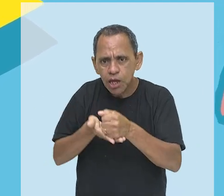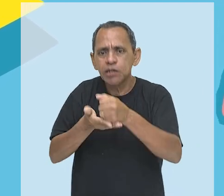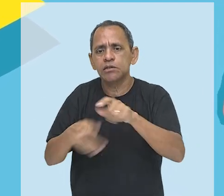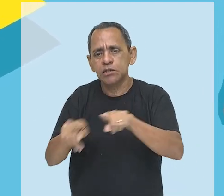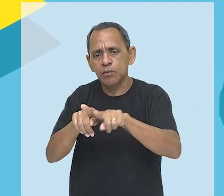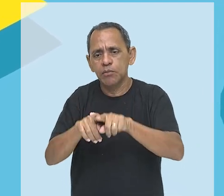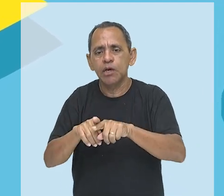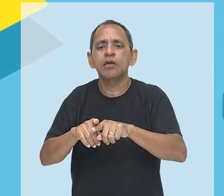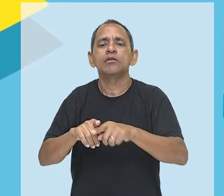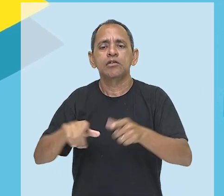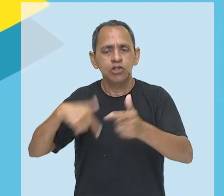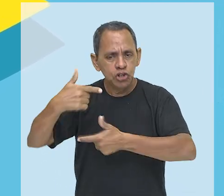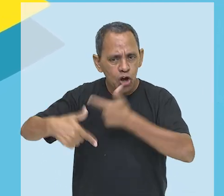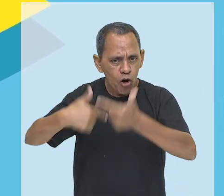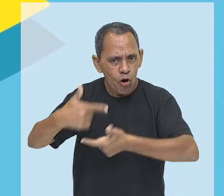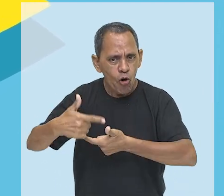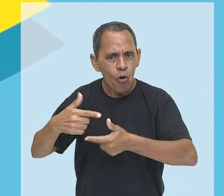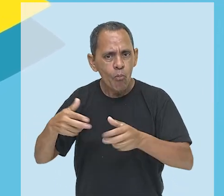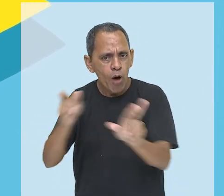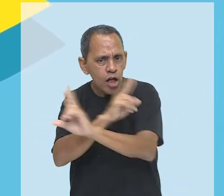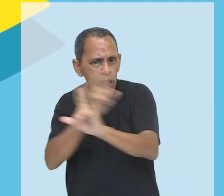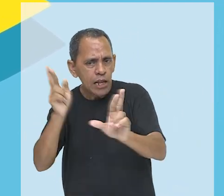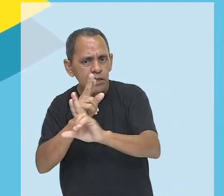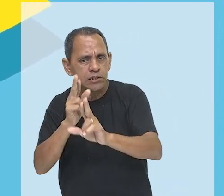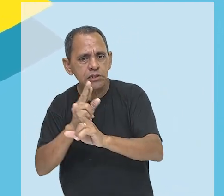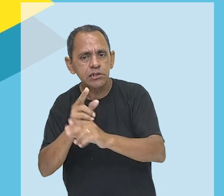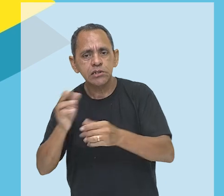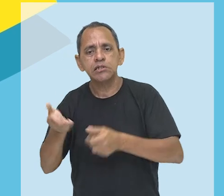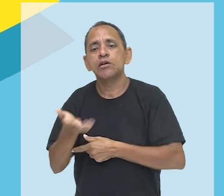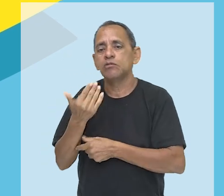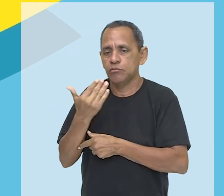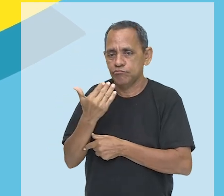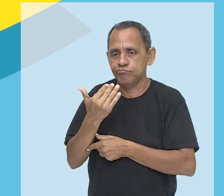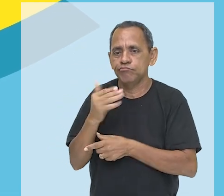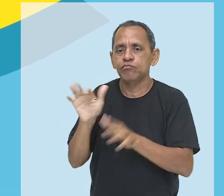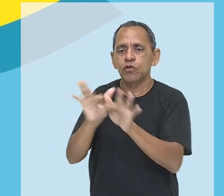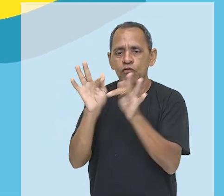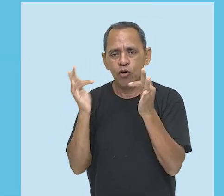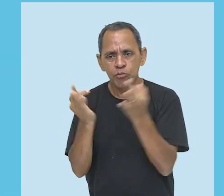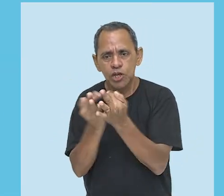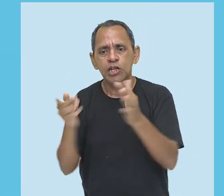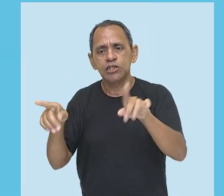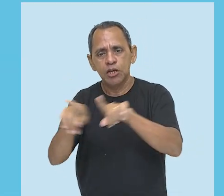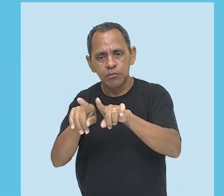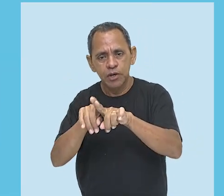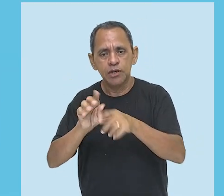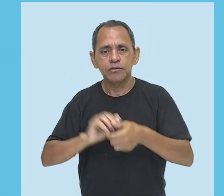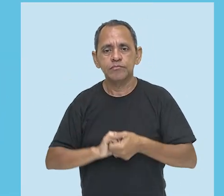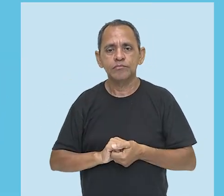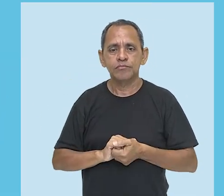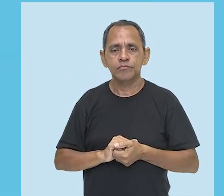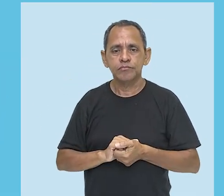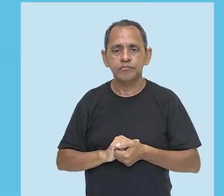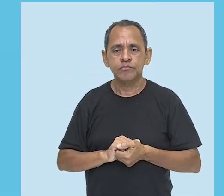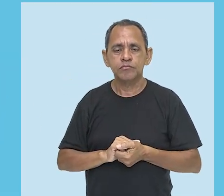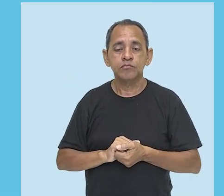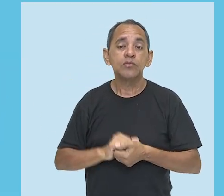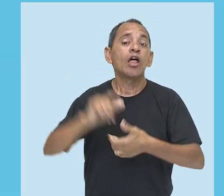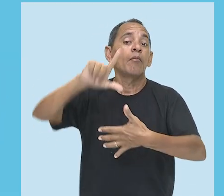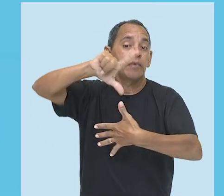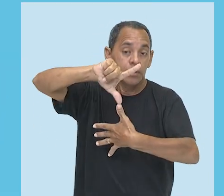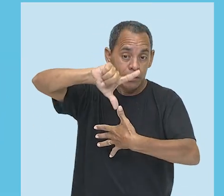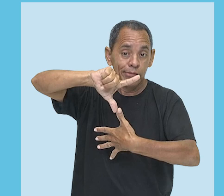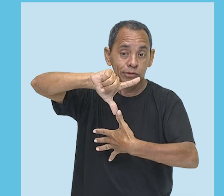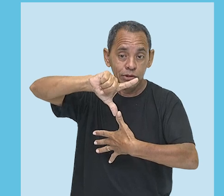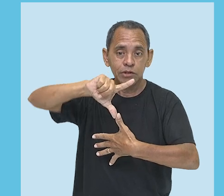vezes envolve atividades de subsistência e trabalho em família. E por fim, na América Latina, há uma mistura